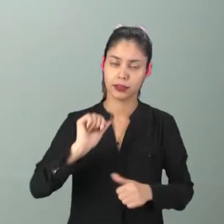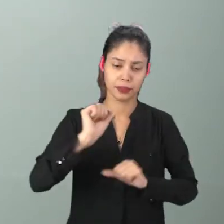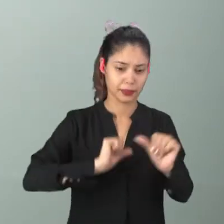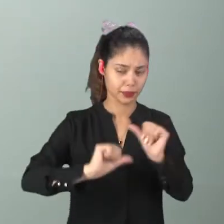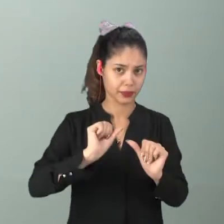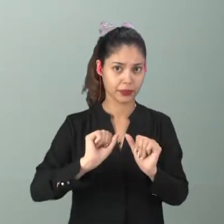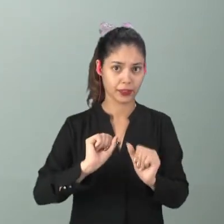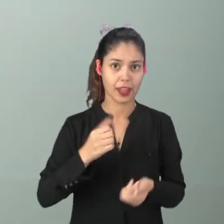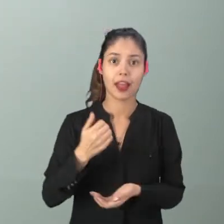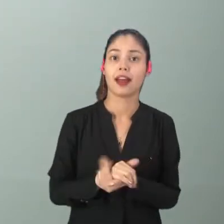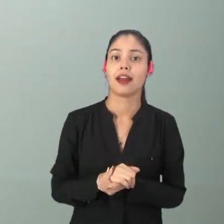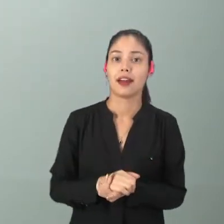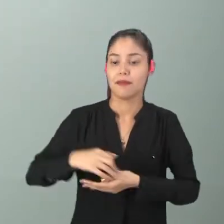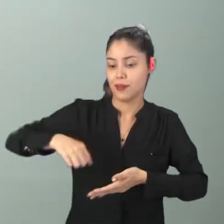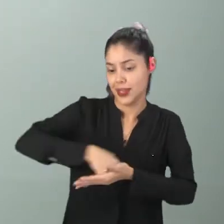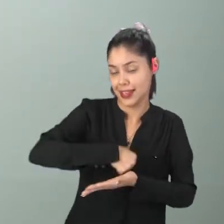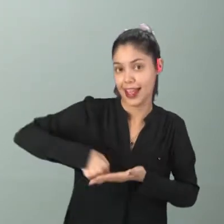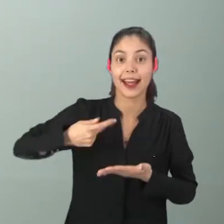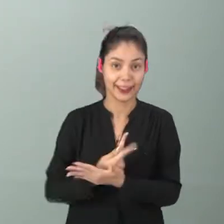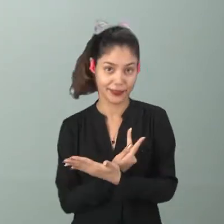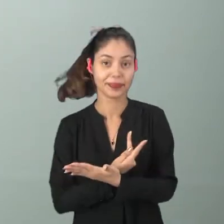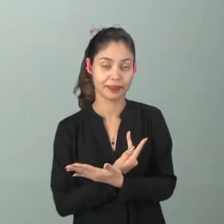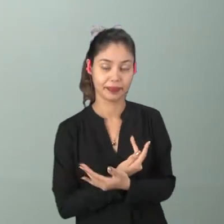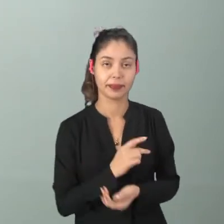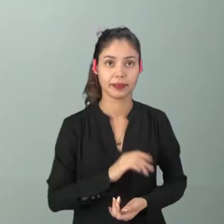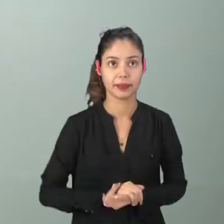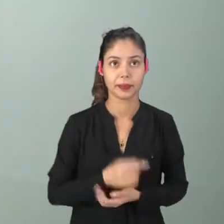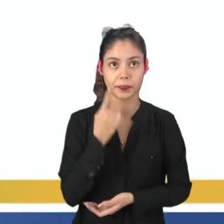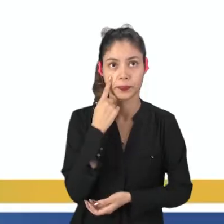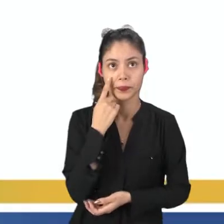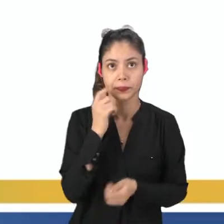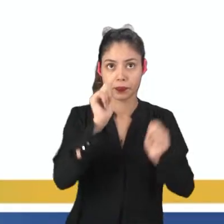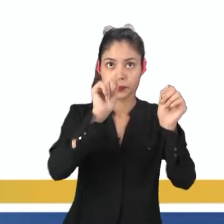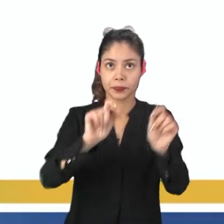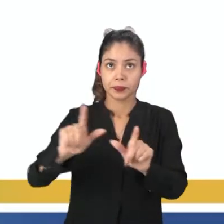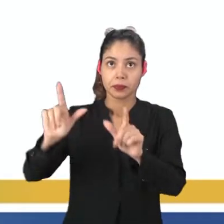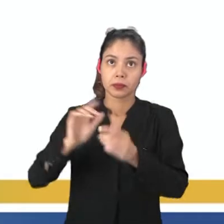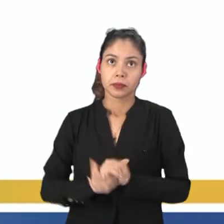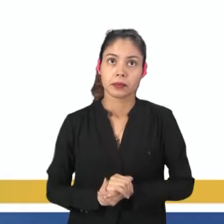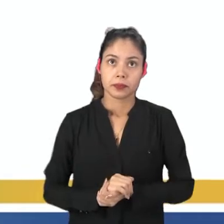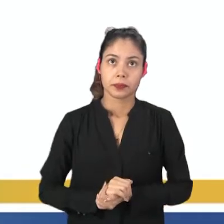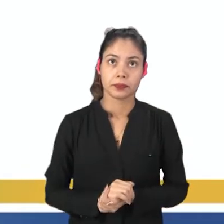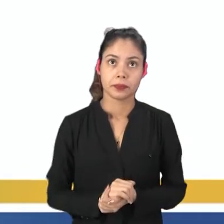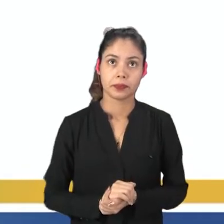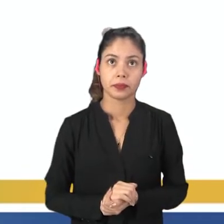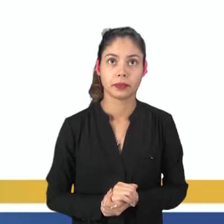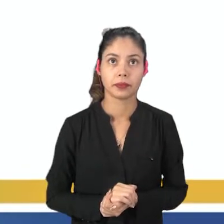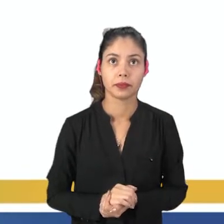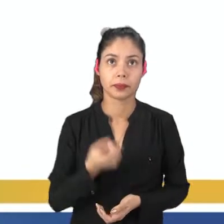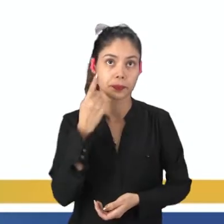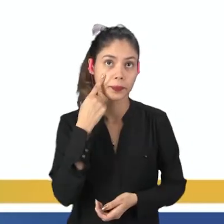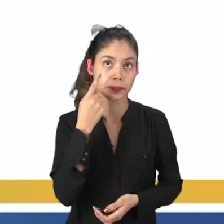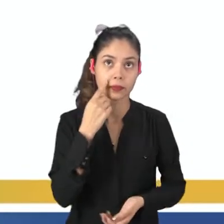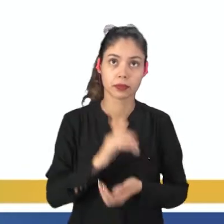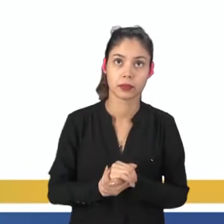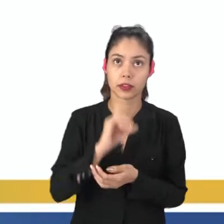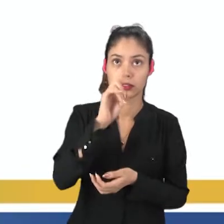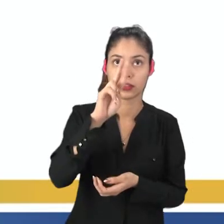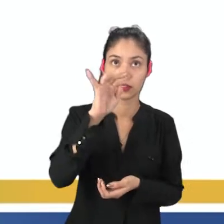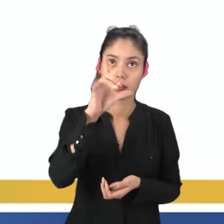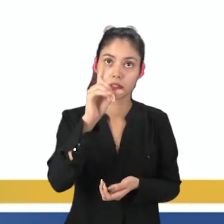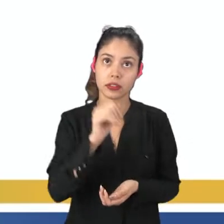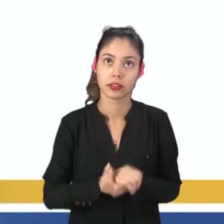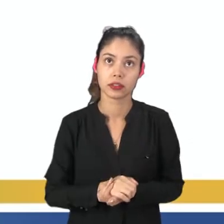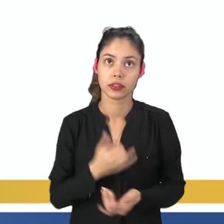trocadilho com o ato de passar ferro, entendeu? Olhem no slide. Observem um trocadilho